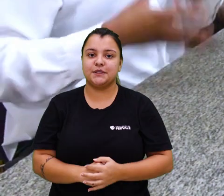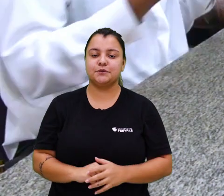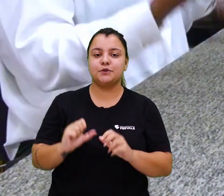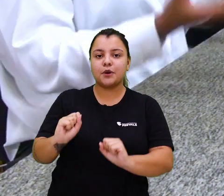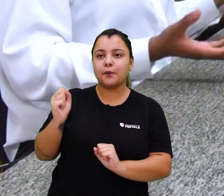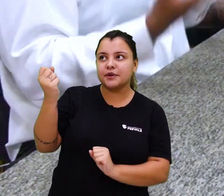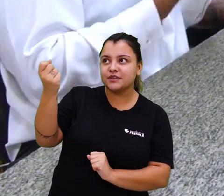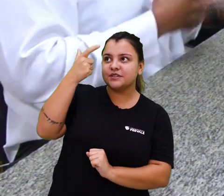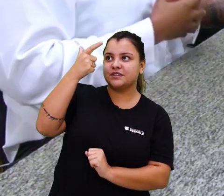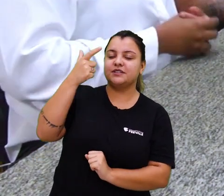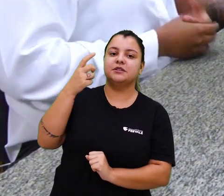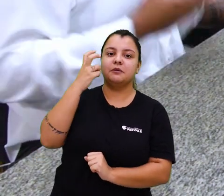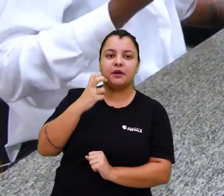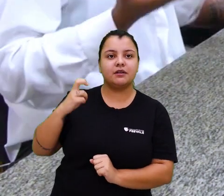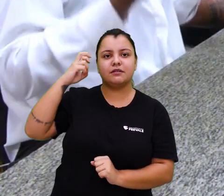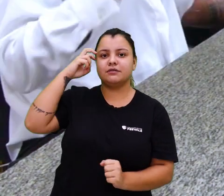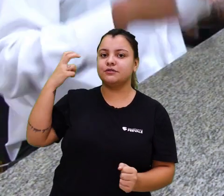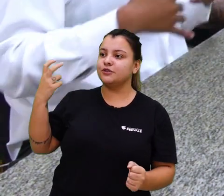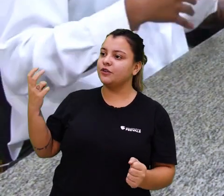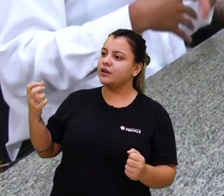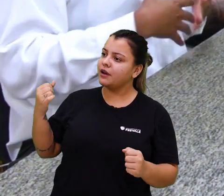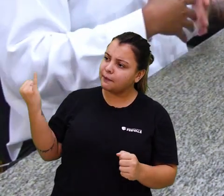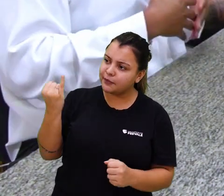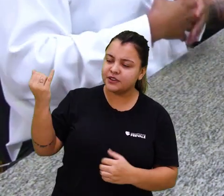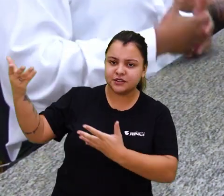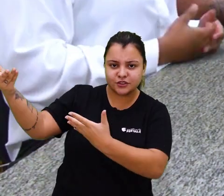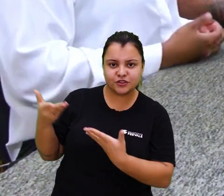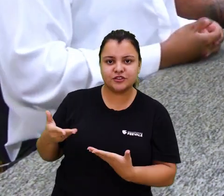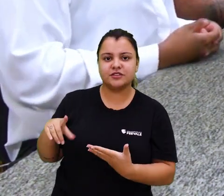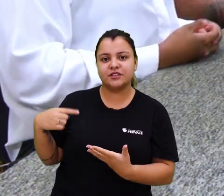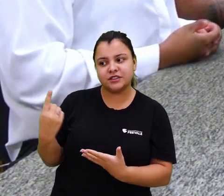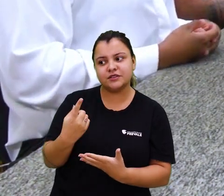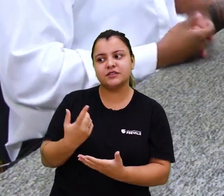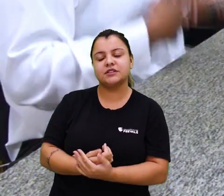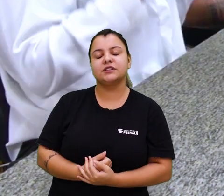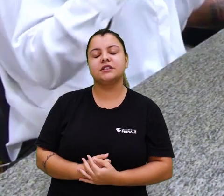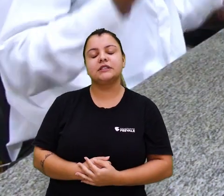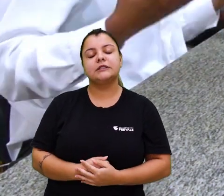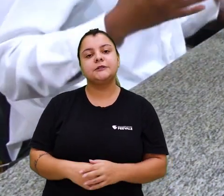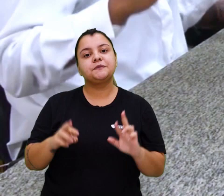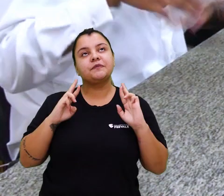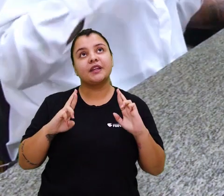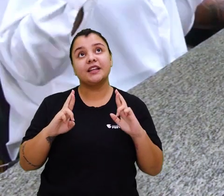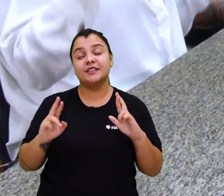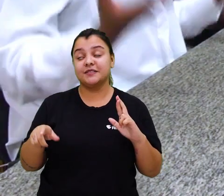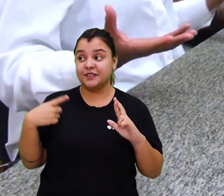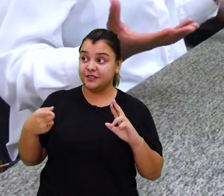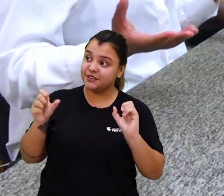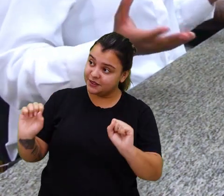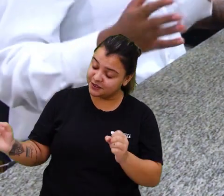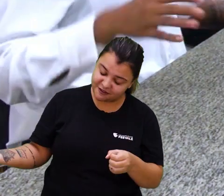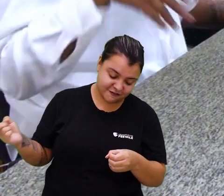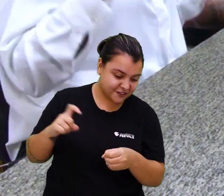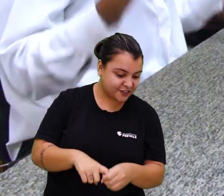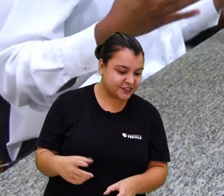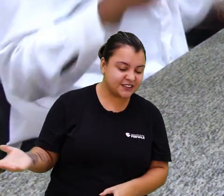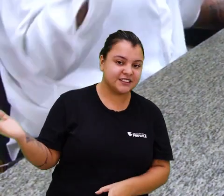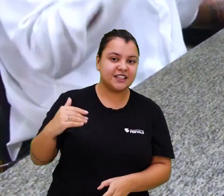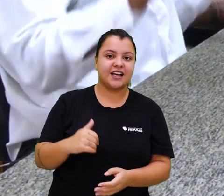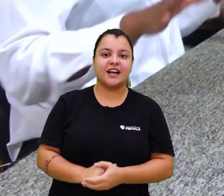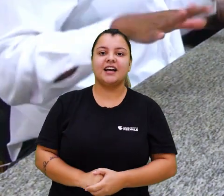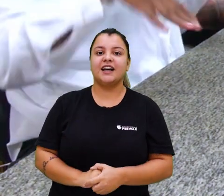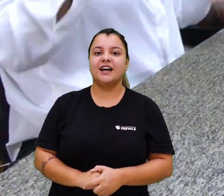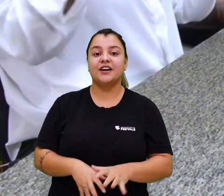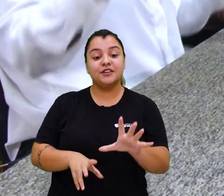forma encontrar vocês também foi muito importante trazer vocês para cá também foi muito importante espero que vocês possam retornar em algum outro momento né quando